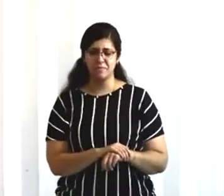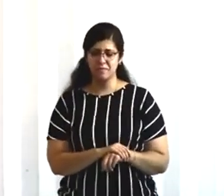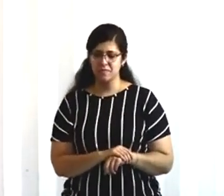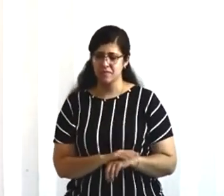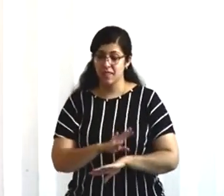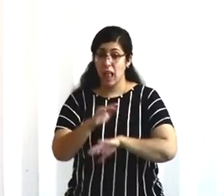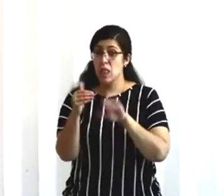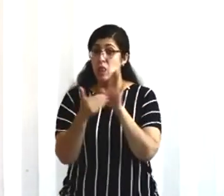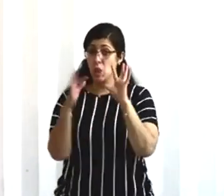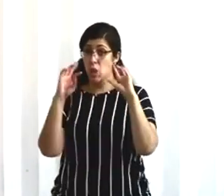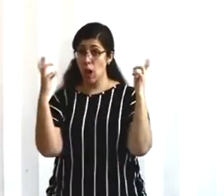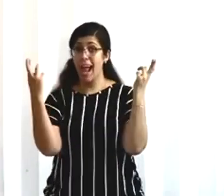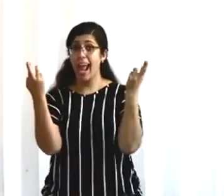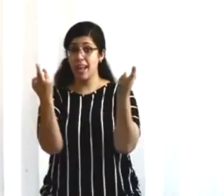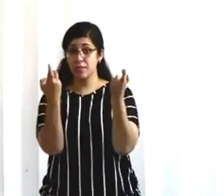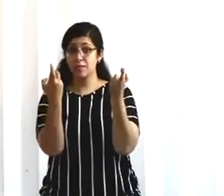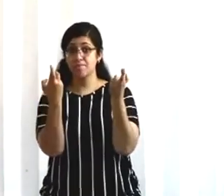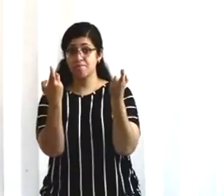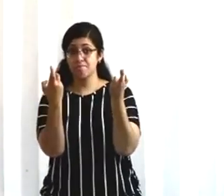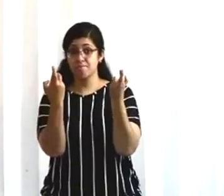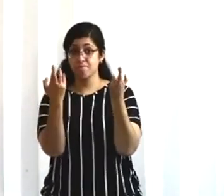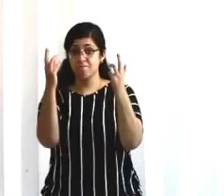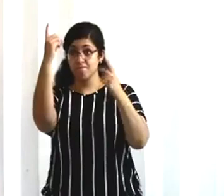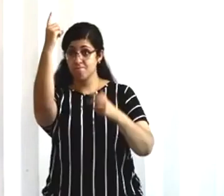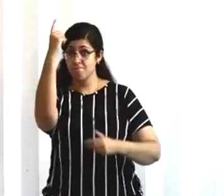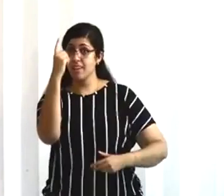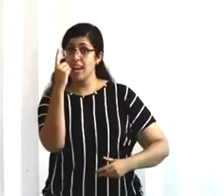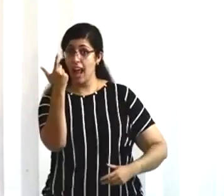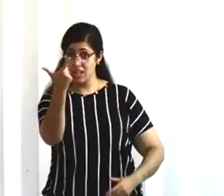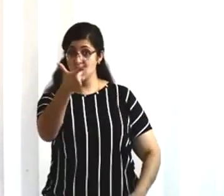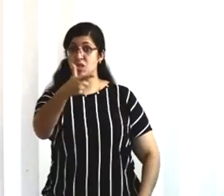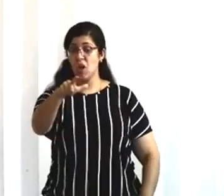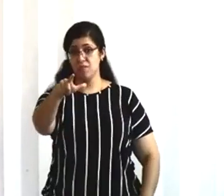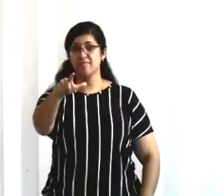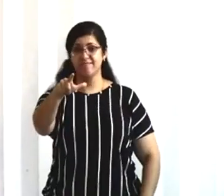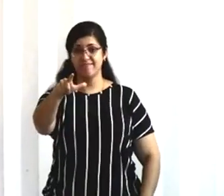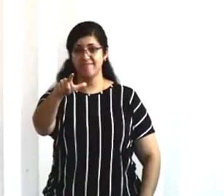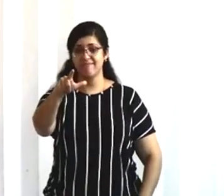desse reino virá quando